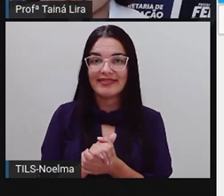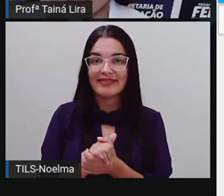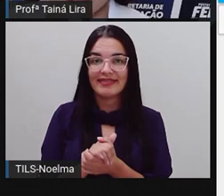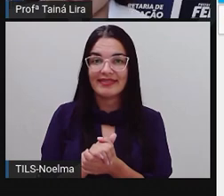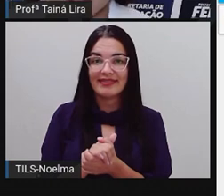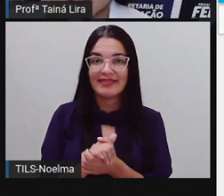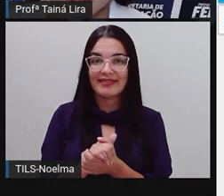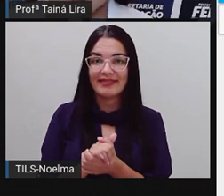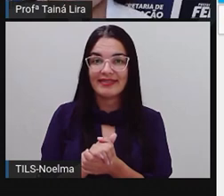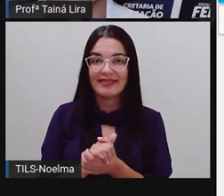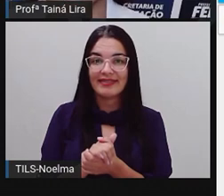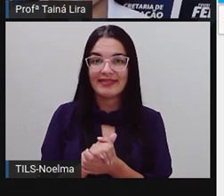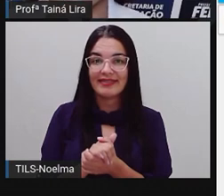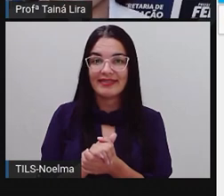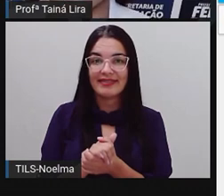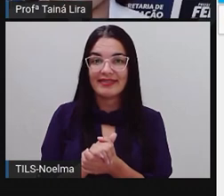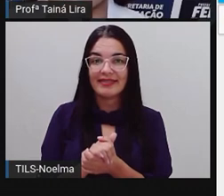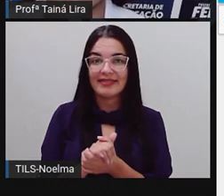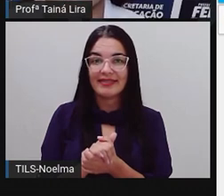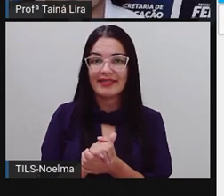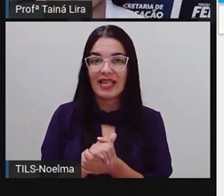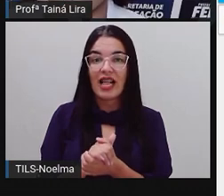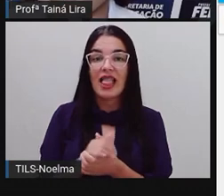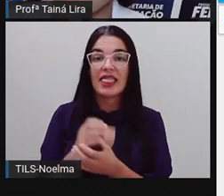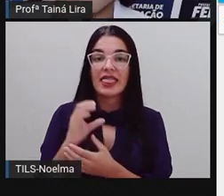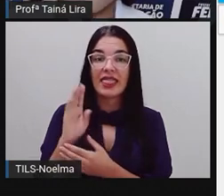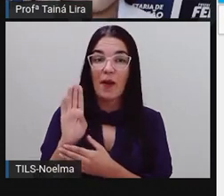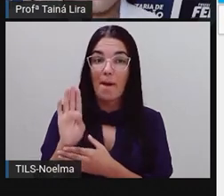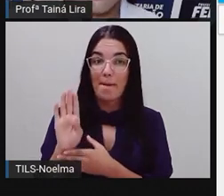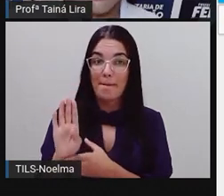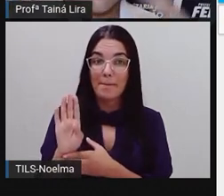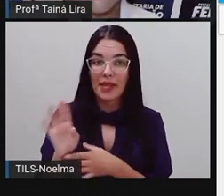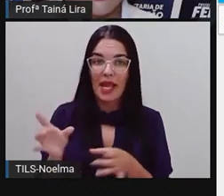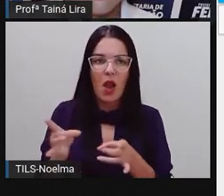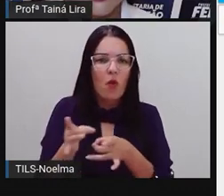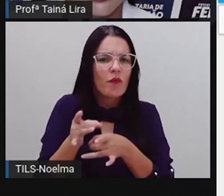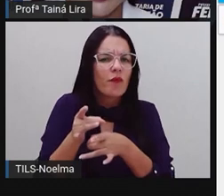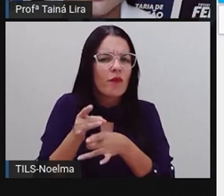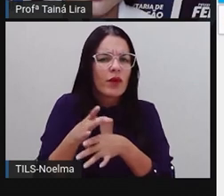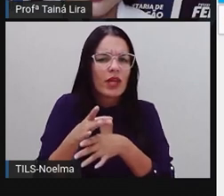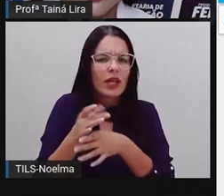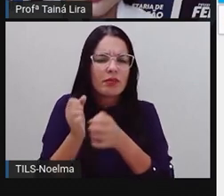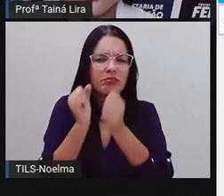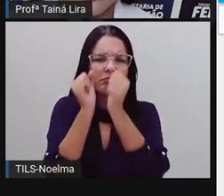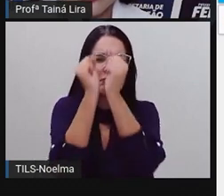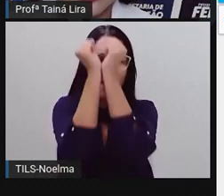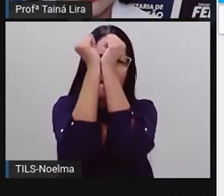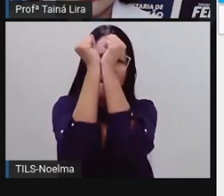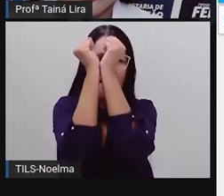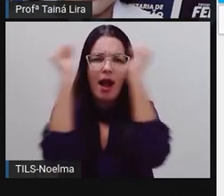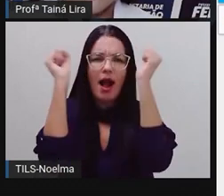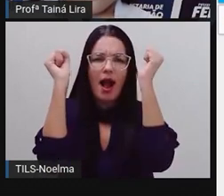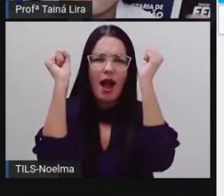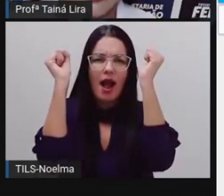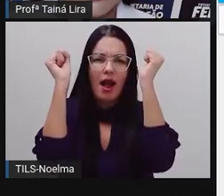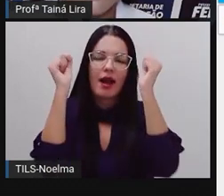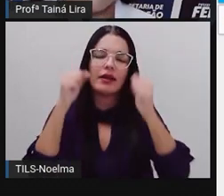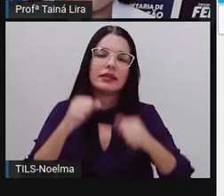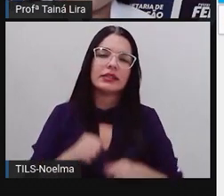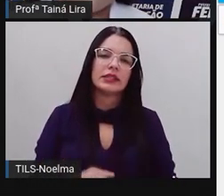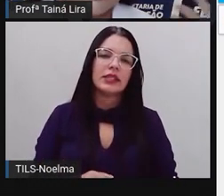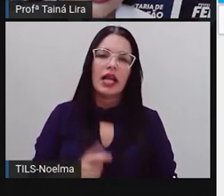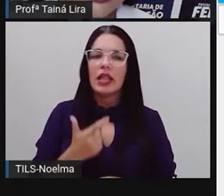africanos jovens Então ela determinou o fim da escravidão no Brasil né a partir daquela daquela data ninguém